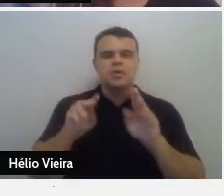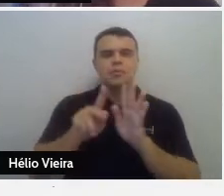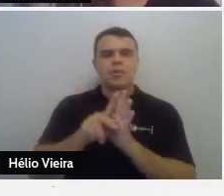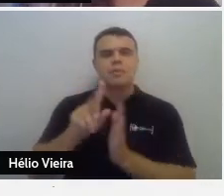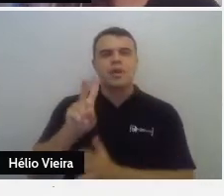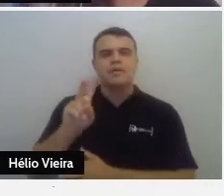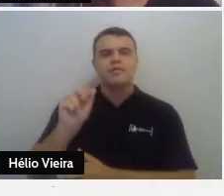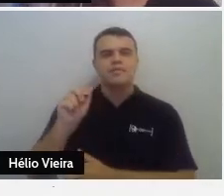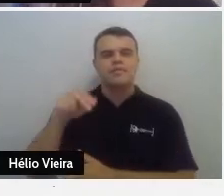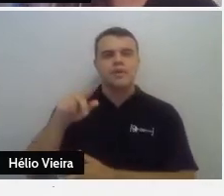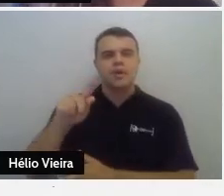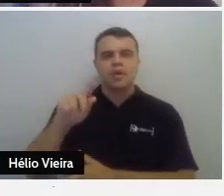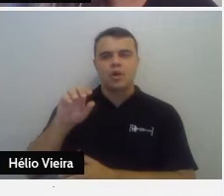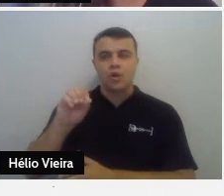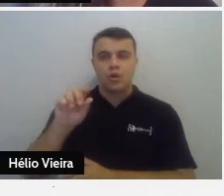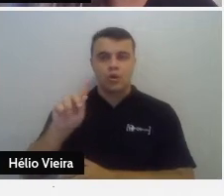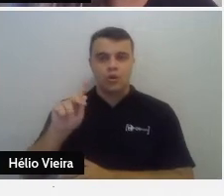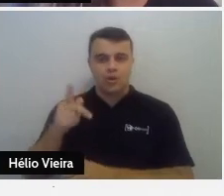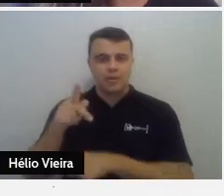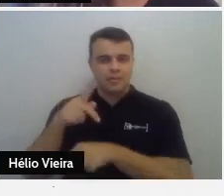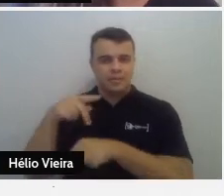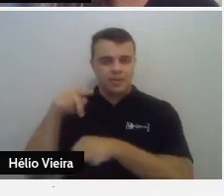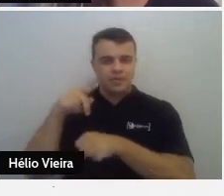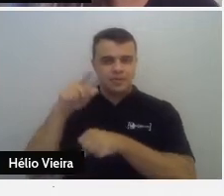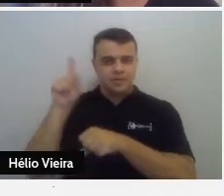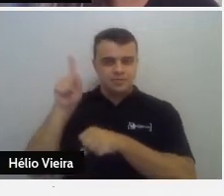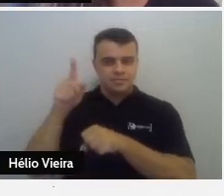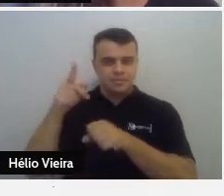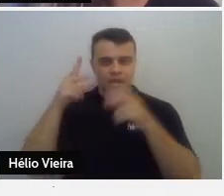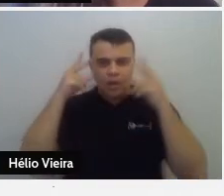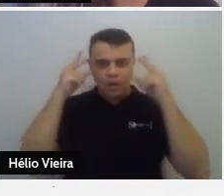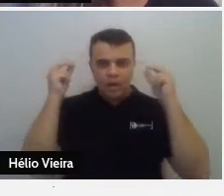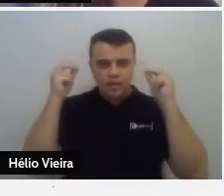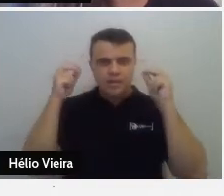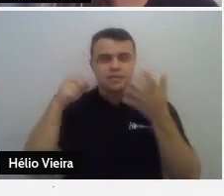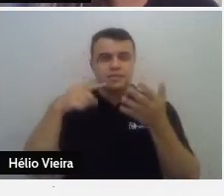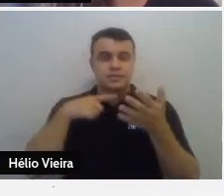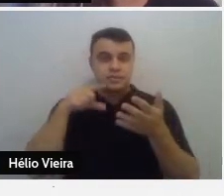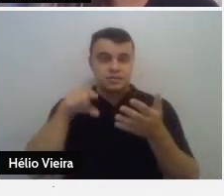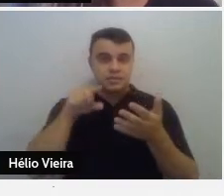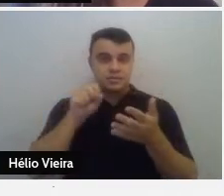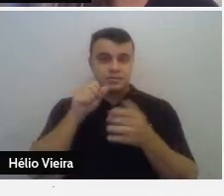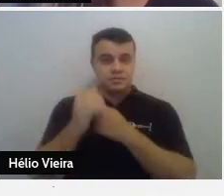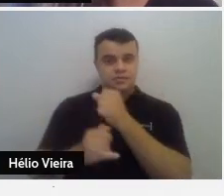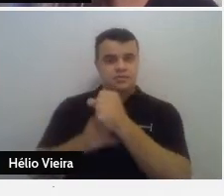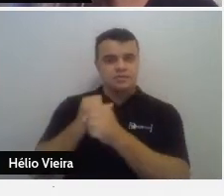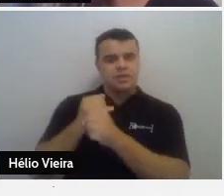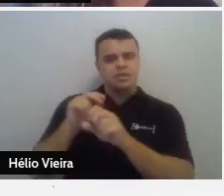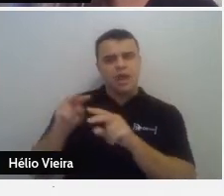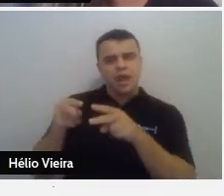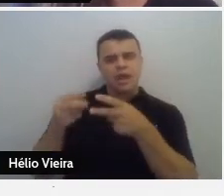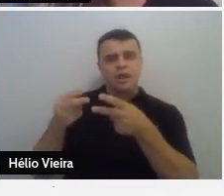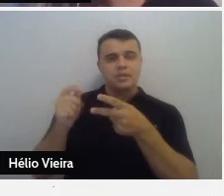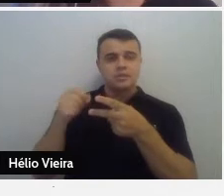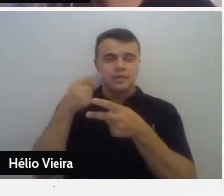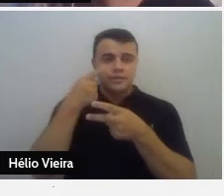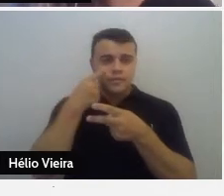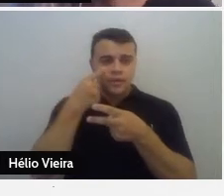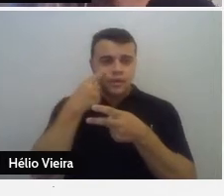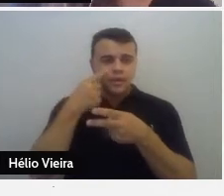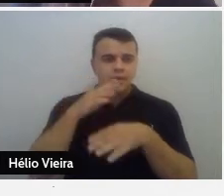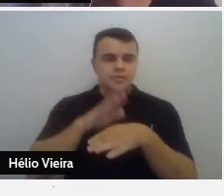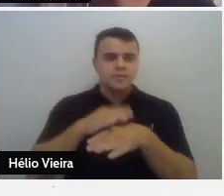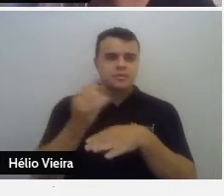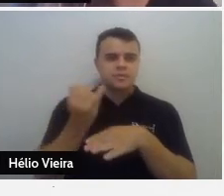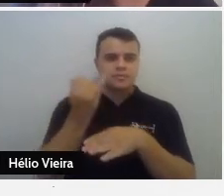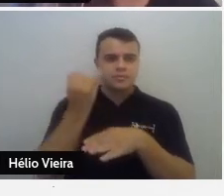aqui a gente tem um pedacinho do site. Dentro desse site tem alguns links para ver obras mais